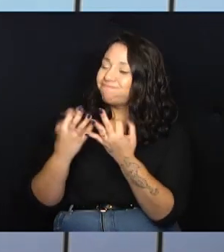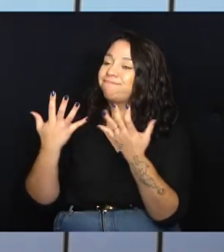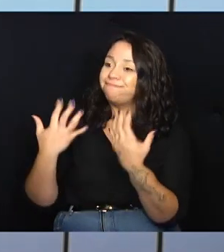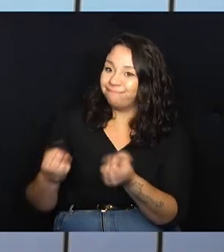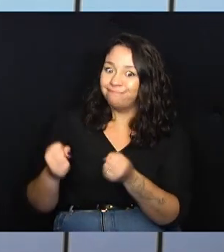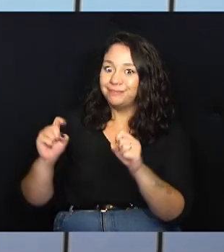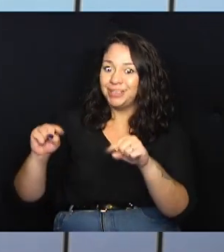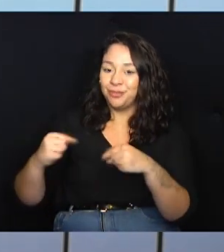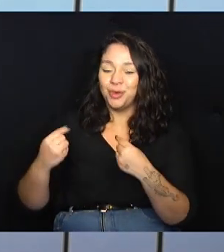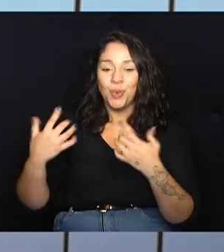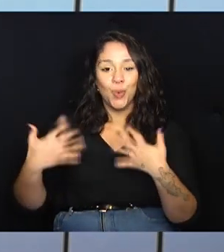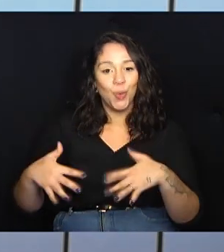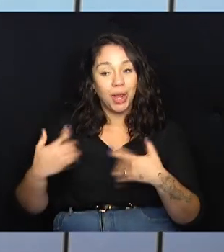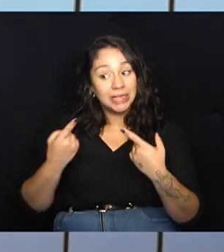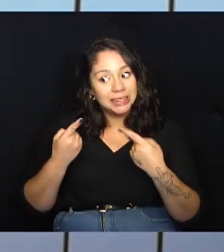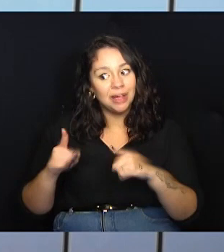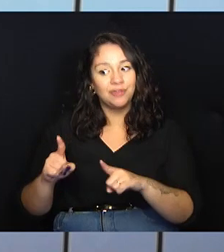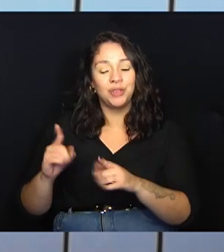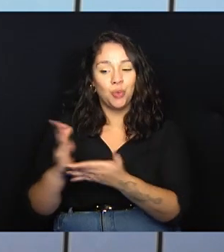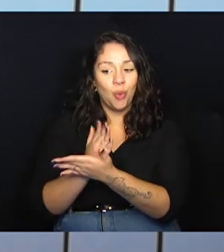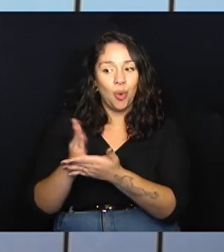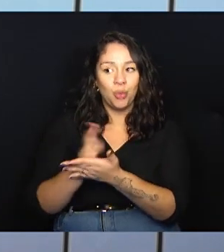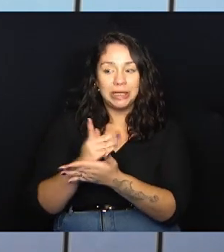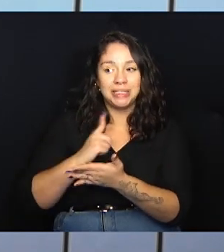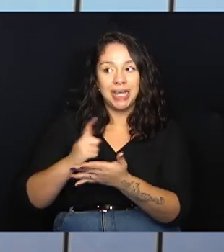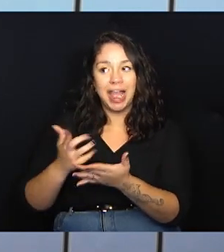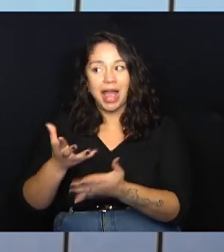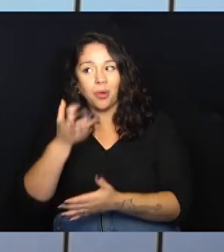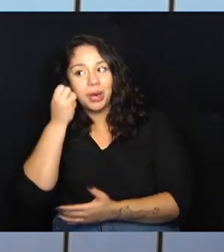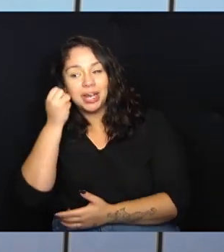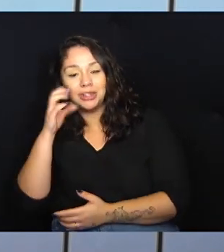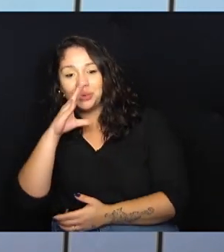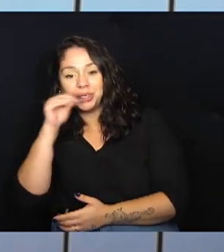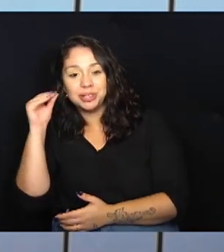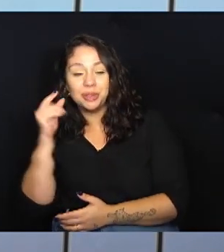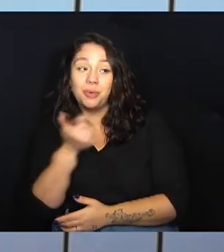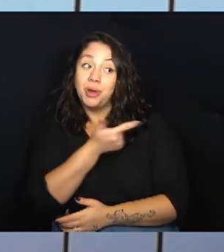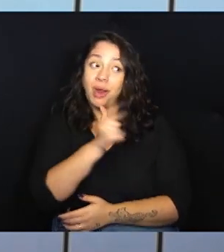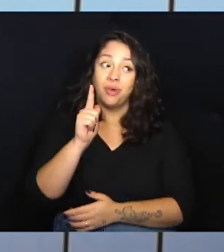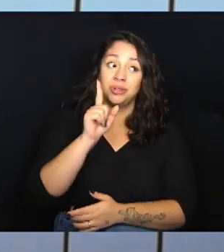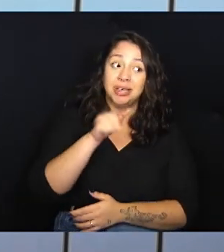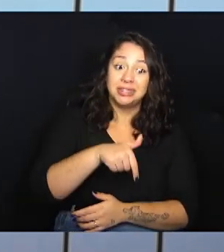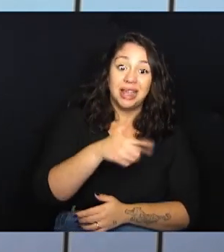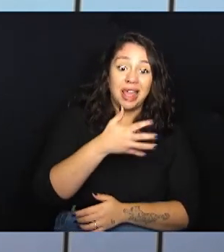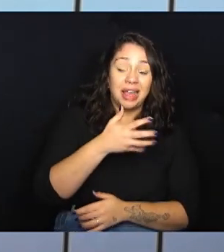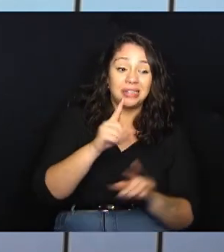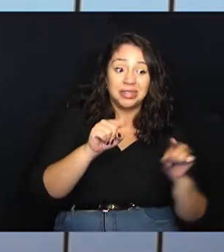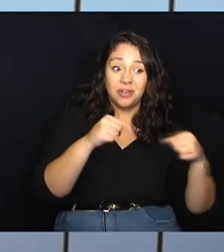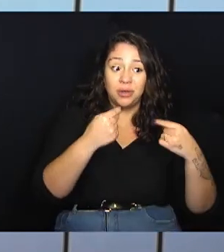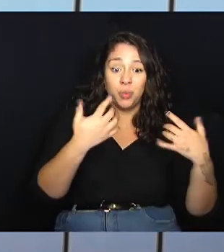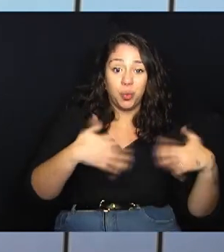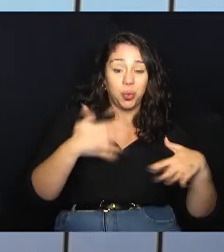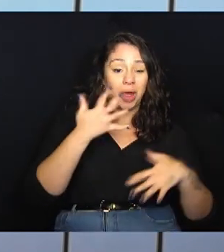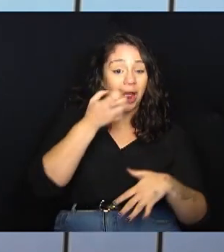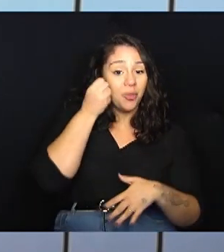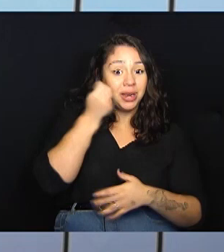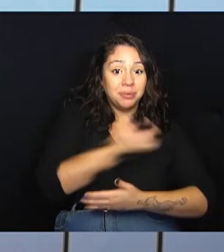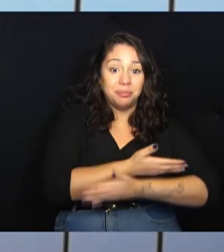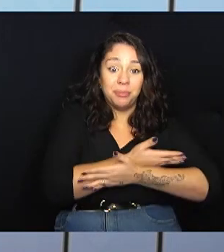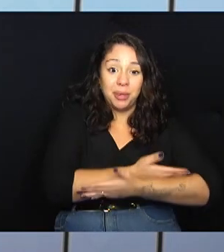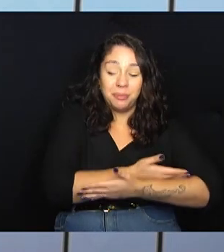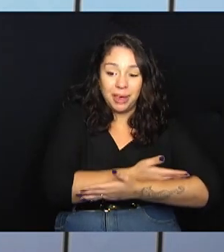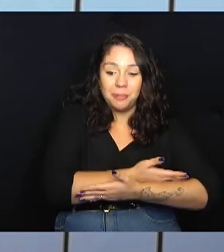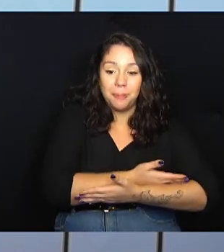Assim como é desafiador para algumas acolherem adolescentes, para outras é desafiador acolher um bebê.